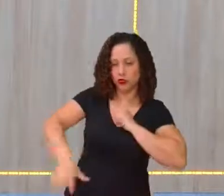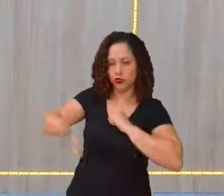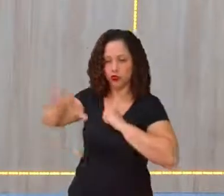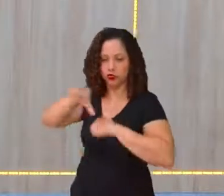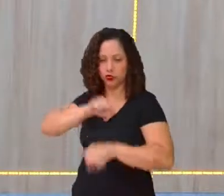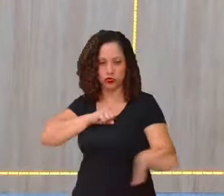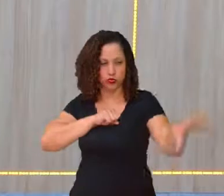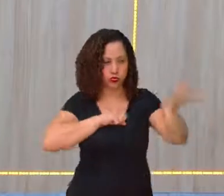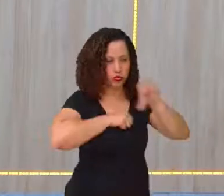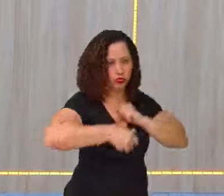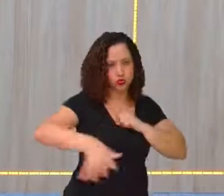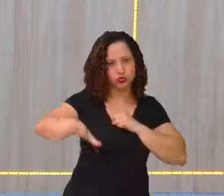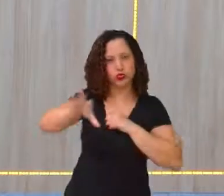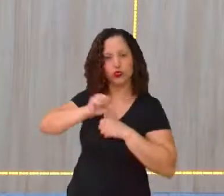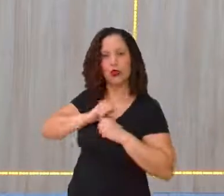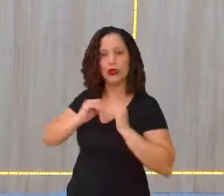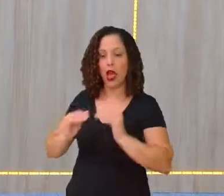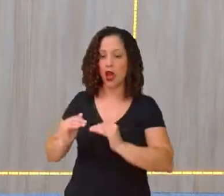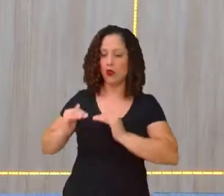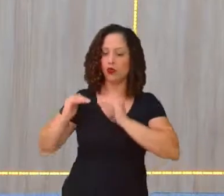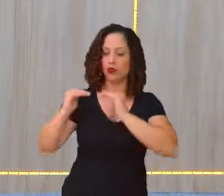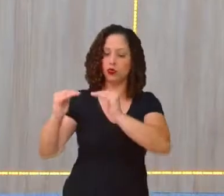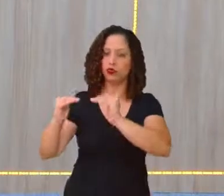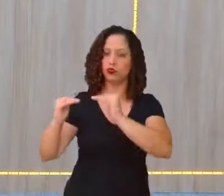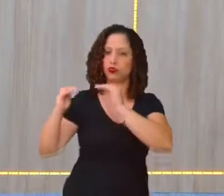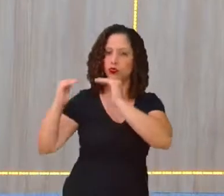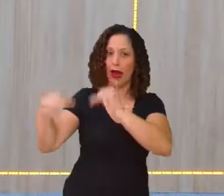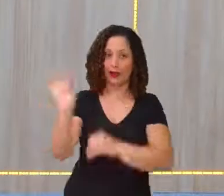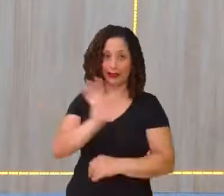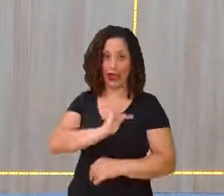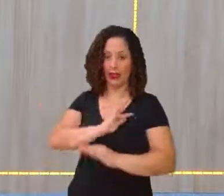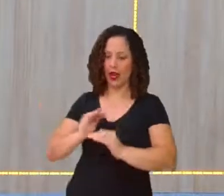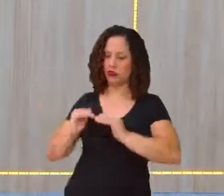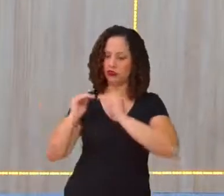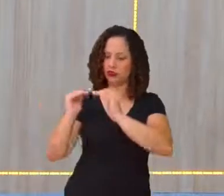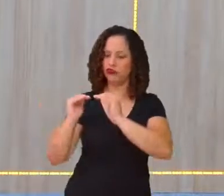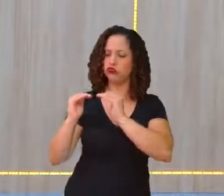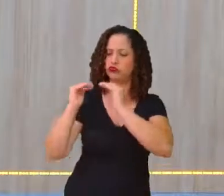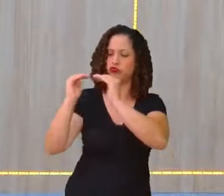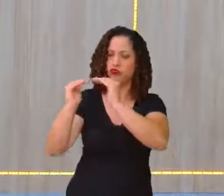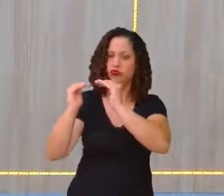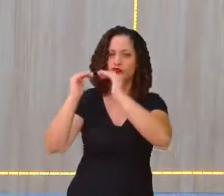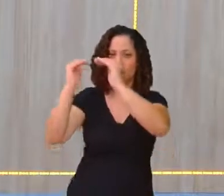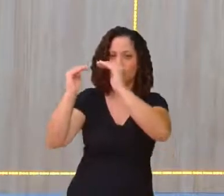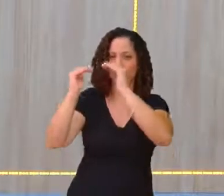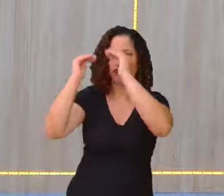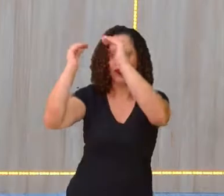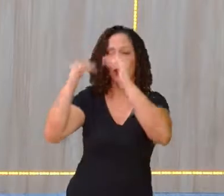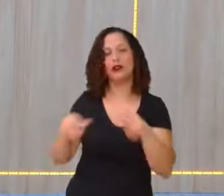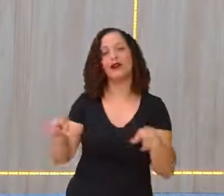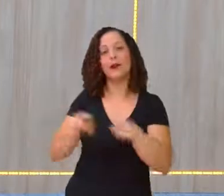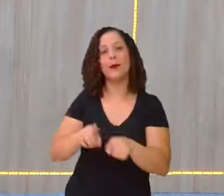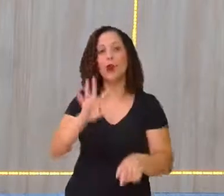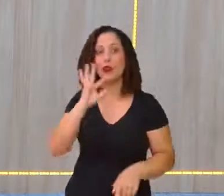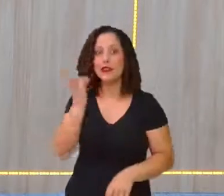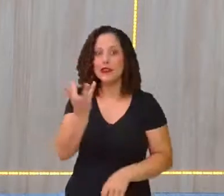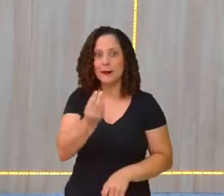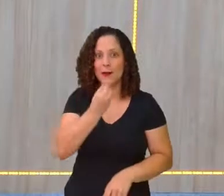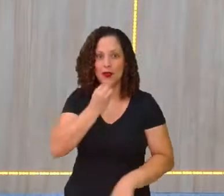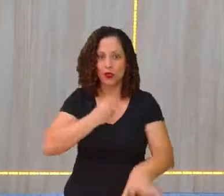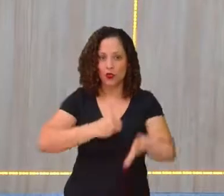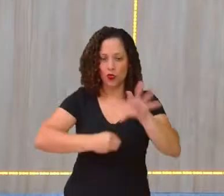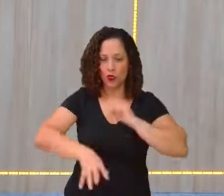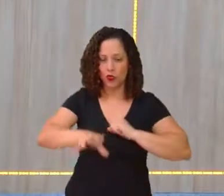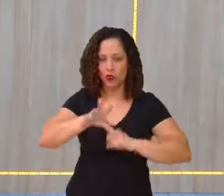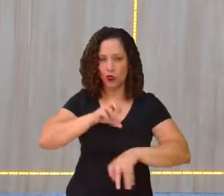nível, você vai elevando o seu nível técnico, mas também o seu conhecimento sobre a arte. E aí ela fala muito sobre a